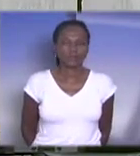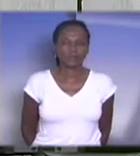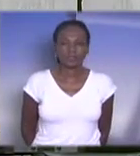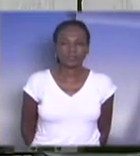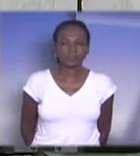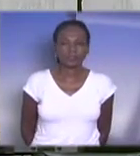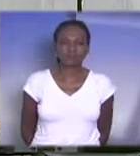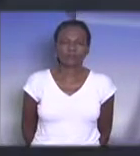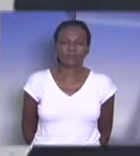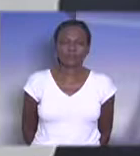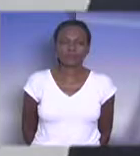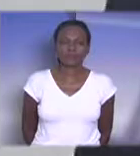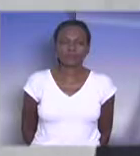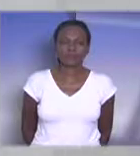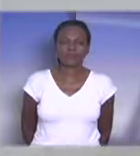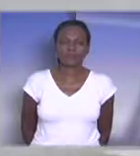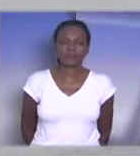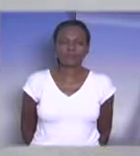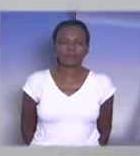Vai falar mal da senhora?